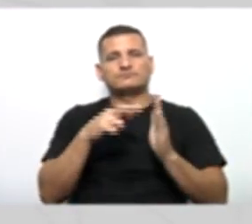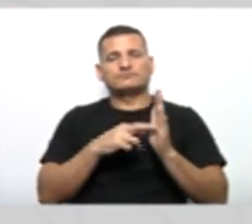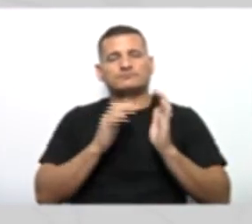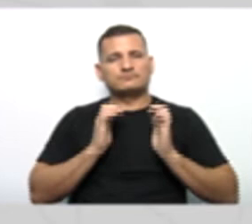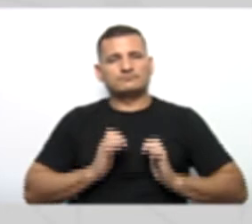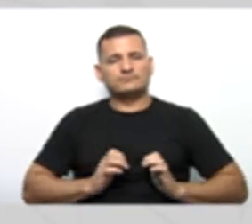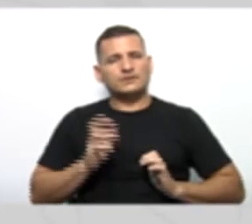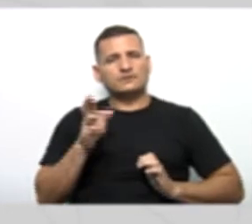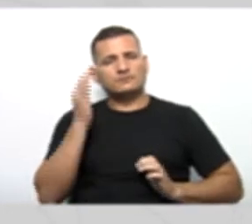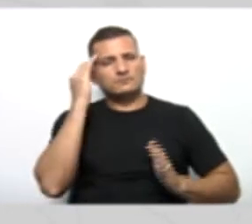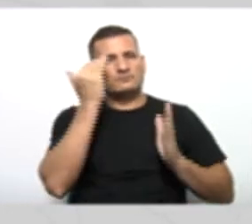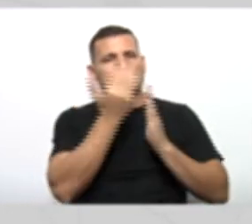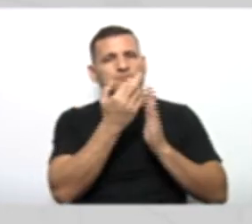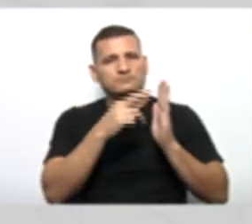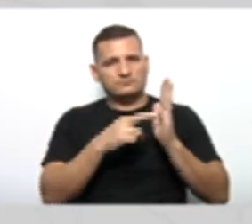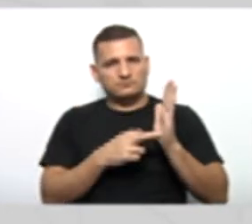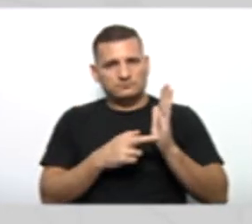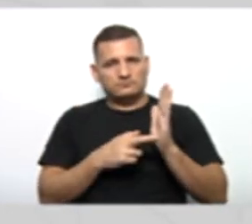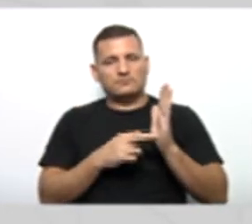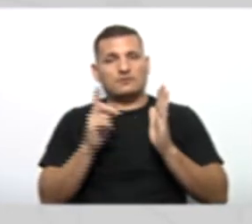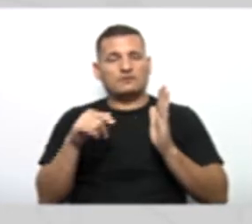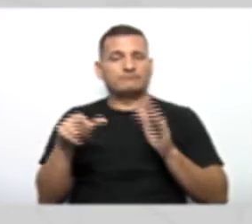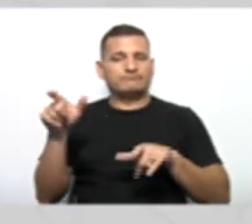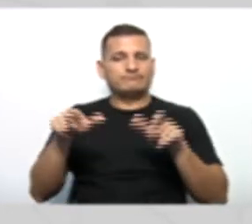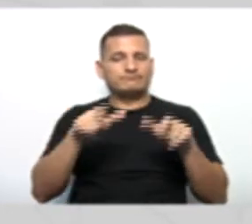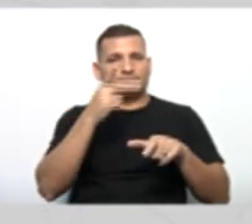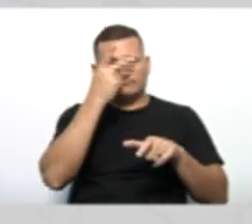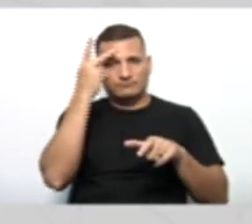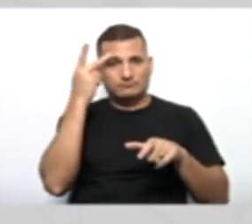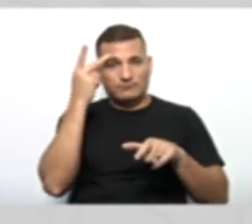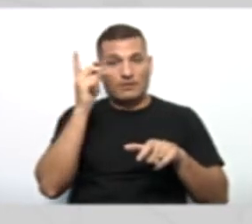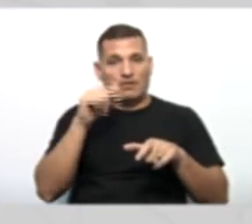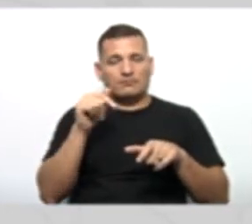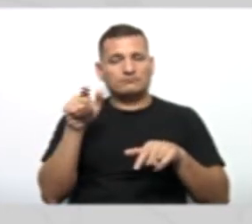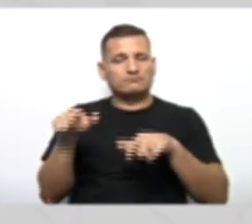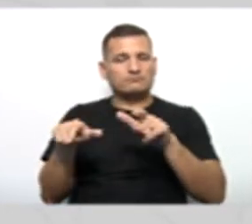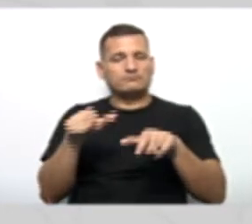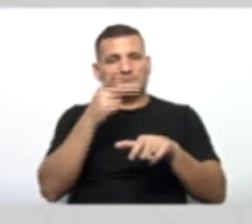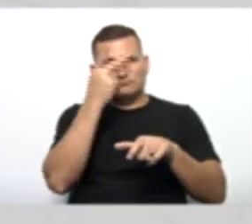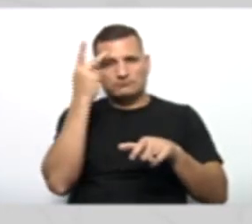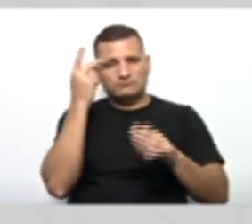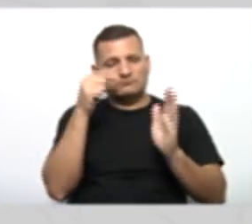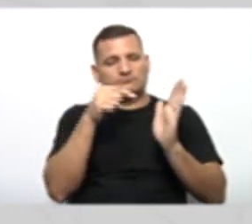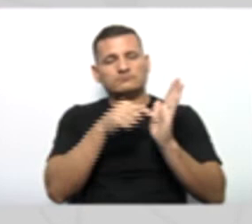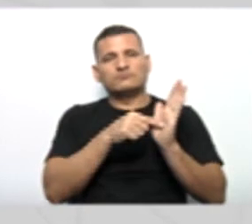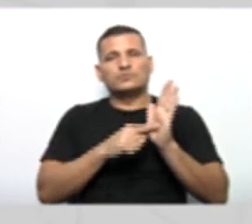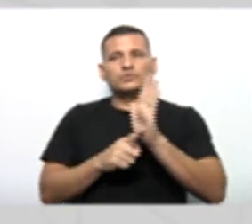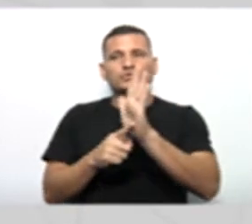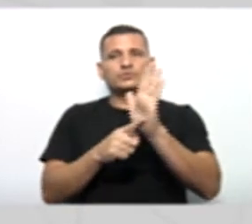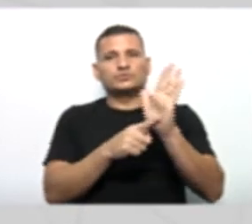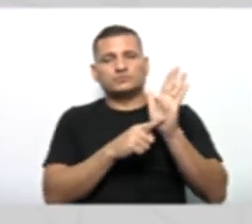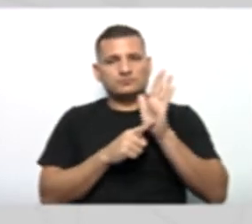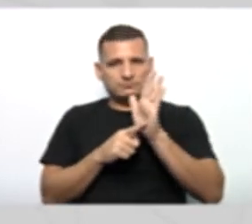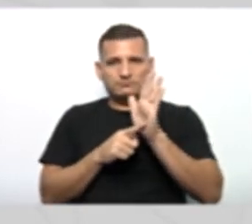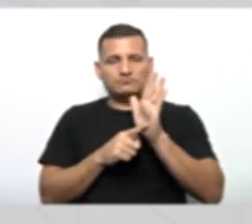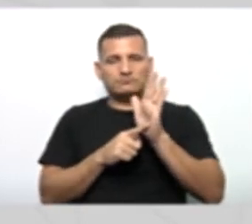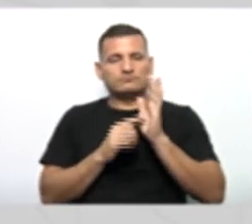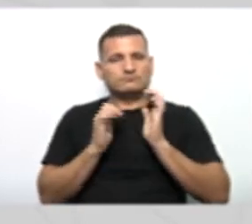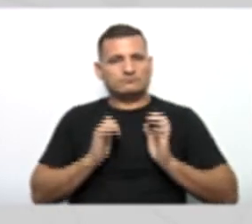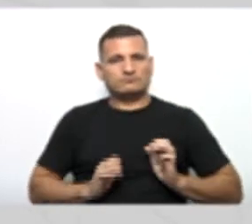segue esses princípios éticos são as pessoas nem são as pessoas que dão visibilidade para esses princípios éticos que foram construídos